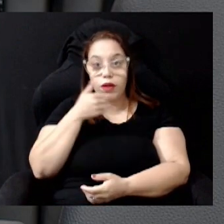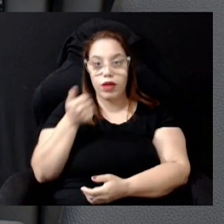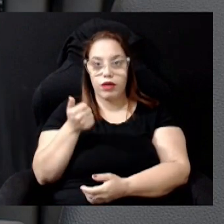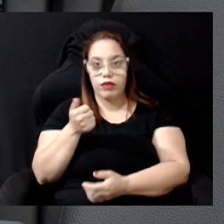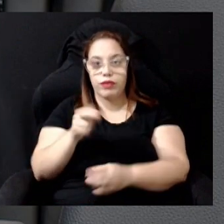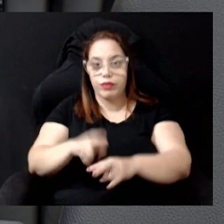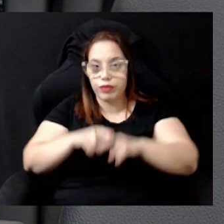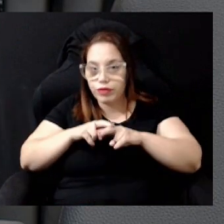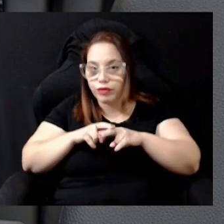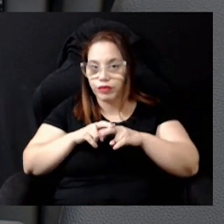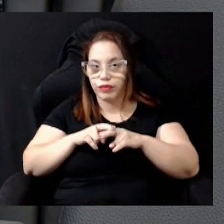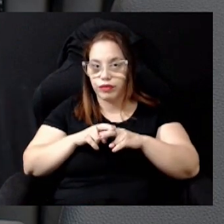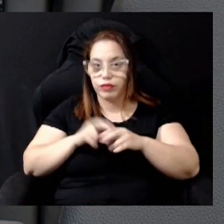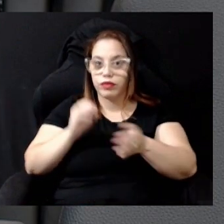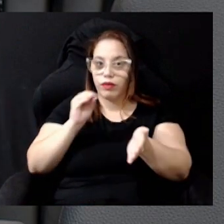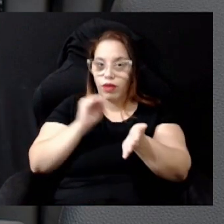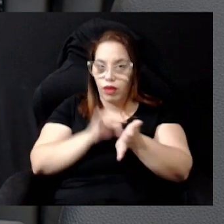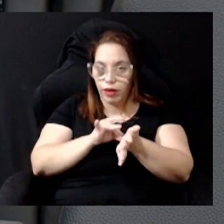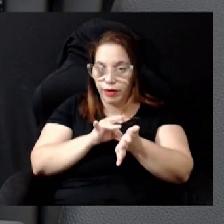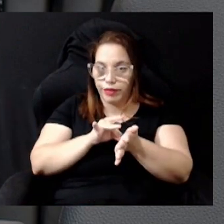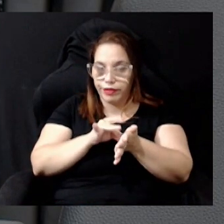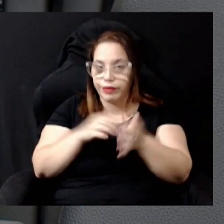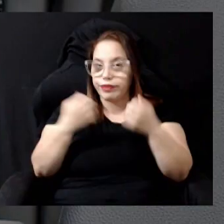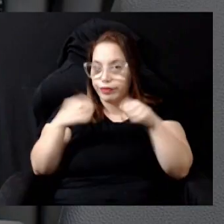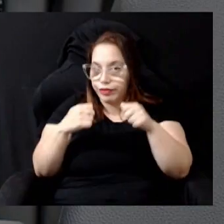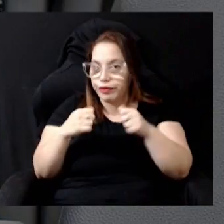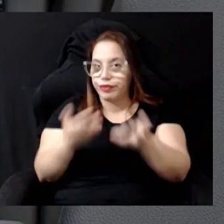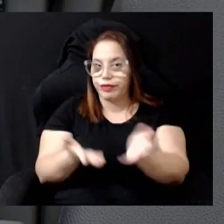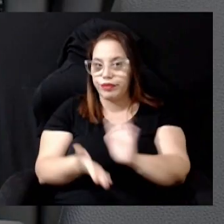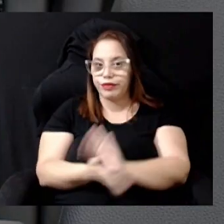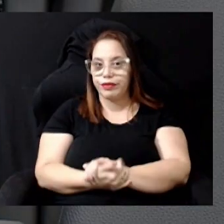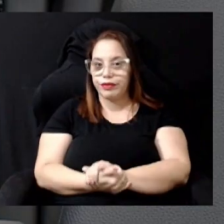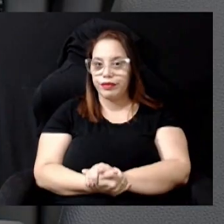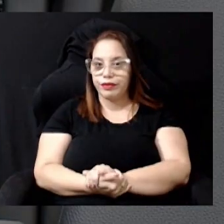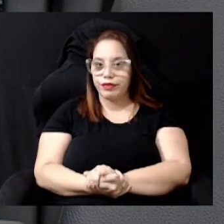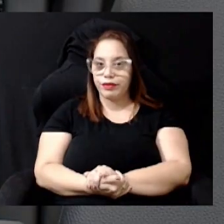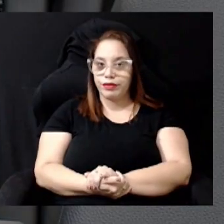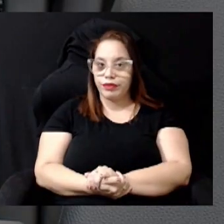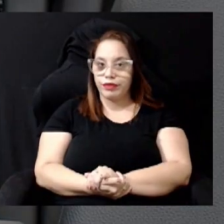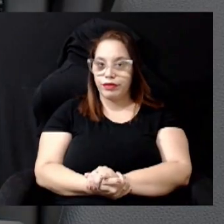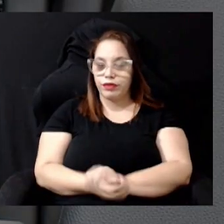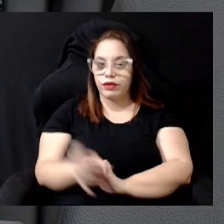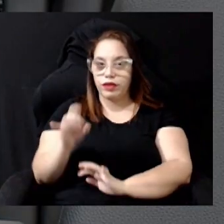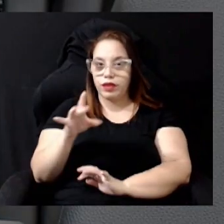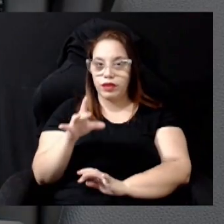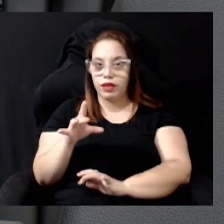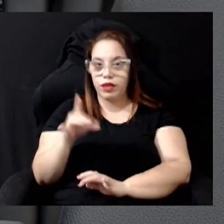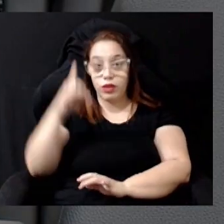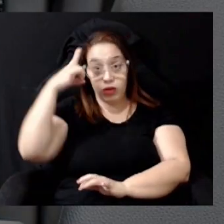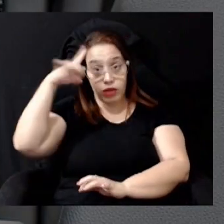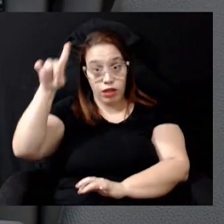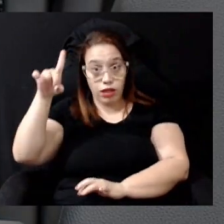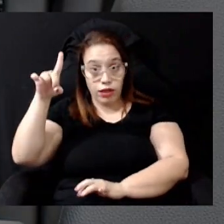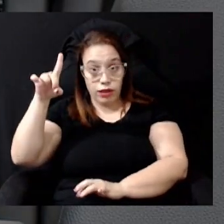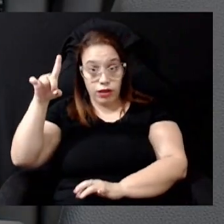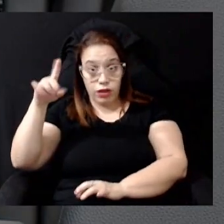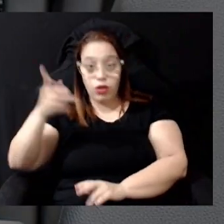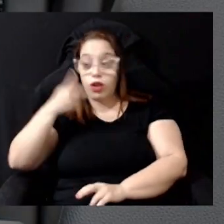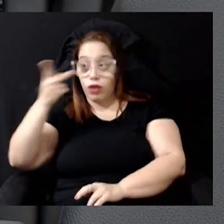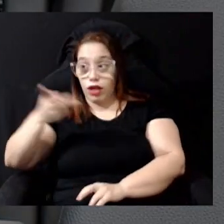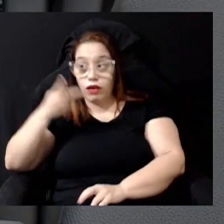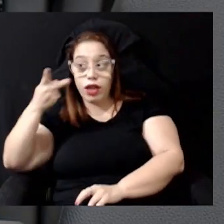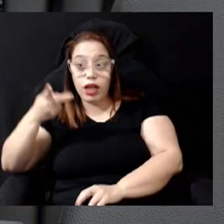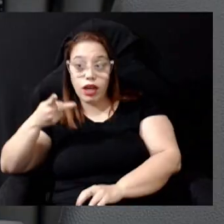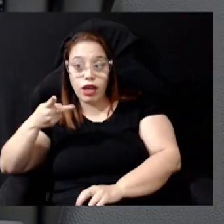de fato, tem essa necessidade de ter não só o dia é como você mencionou, é para